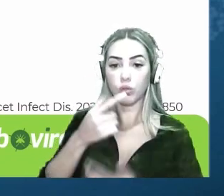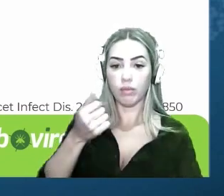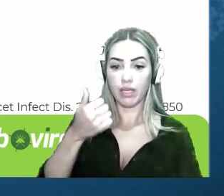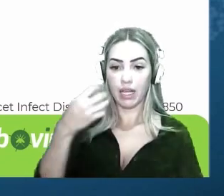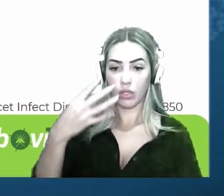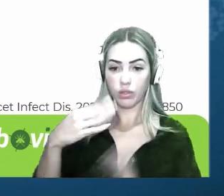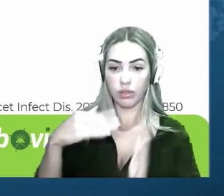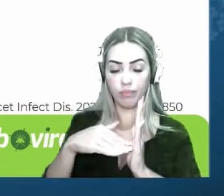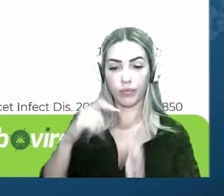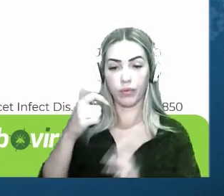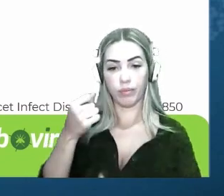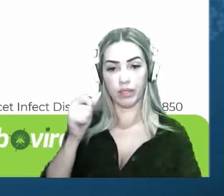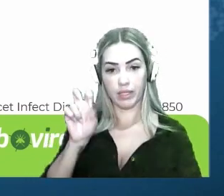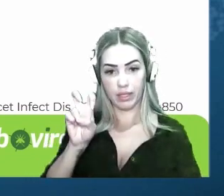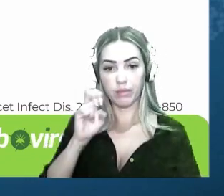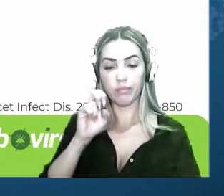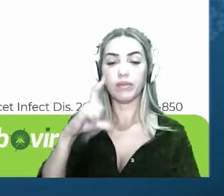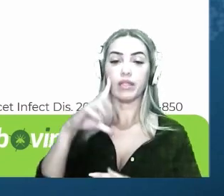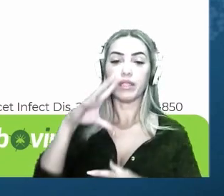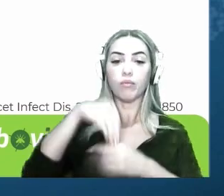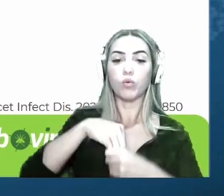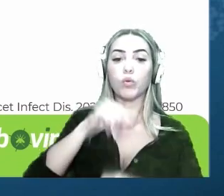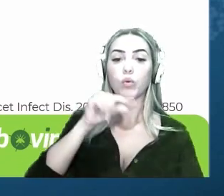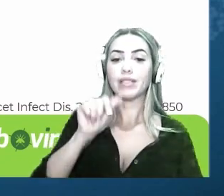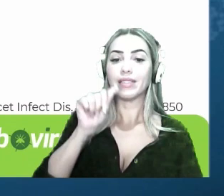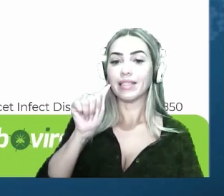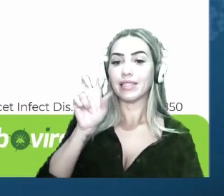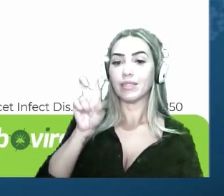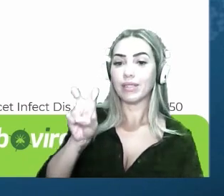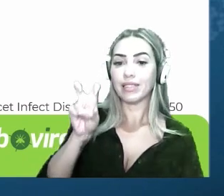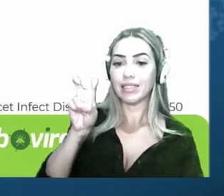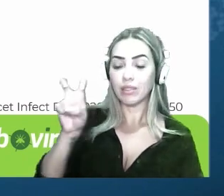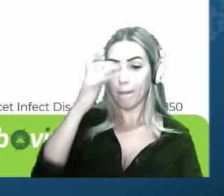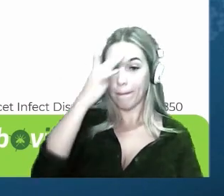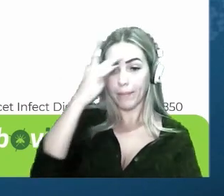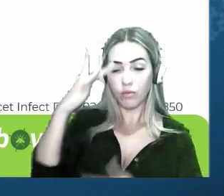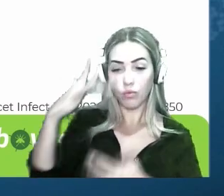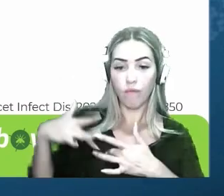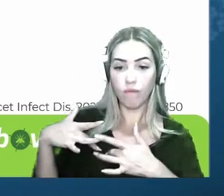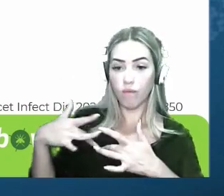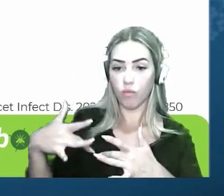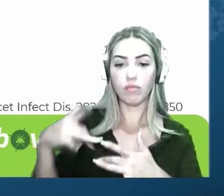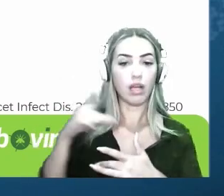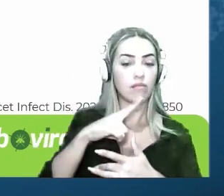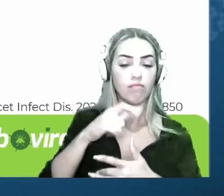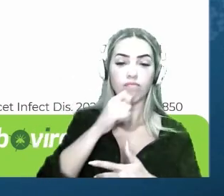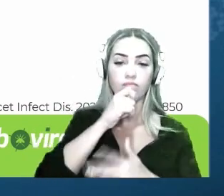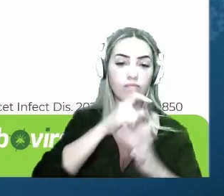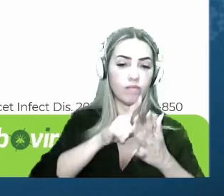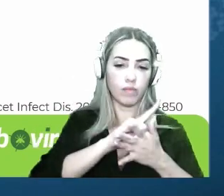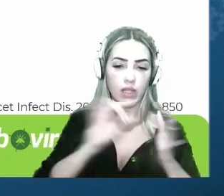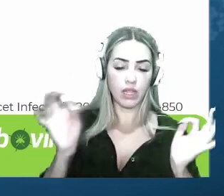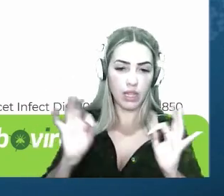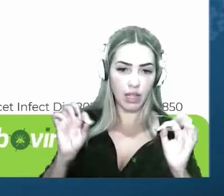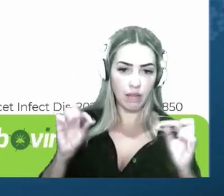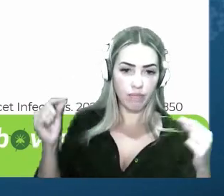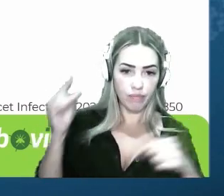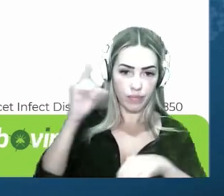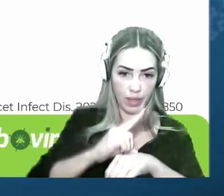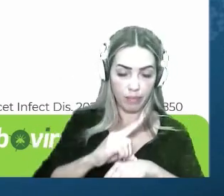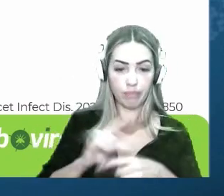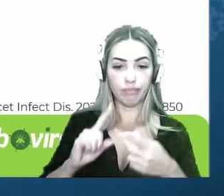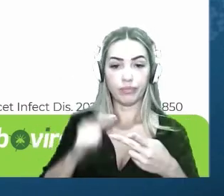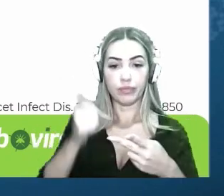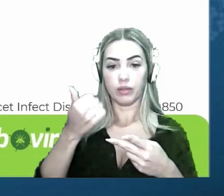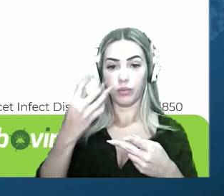2015, incluiu 155 voluntários sem exposição prévia à dengue, 145 com exposição prévia à dengue. Né? Como